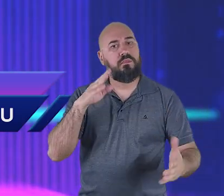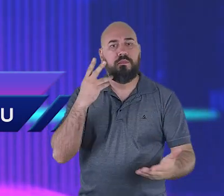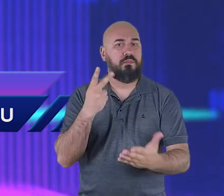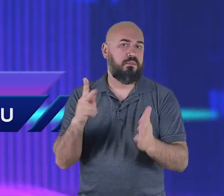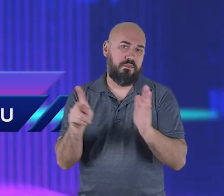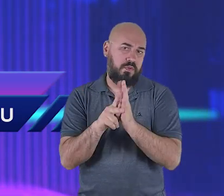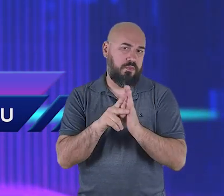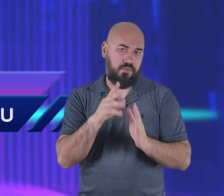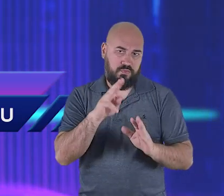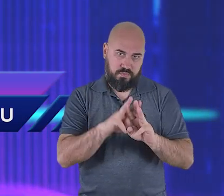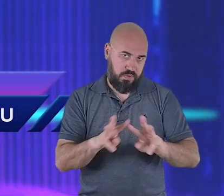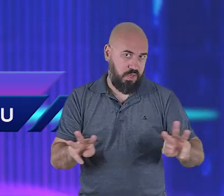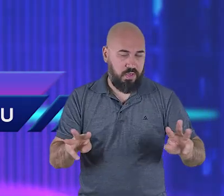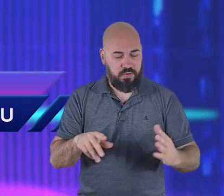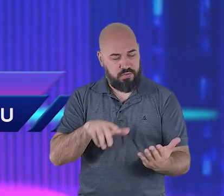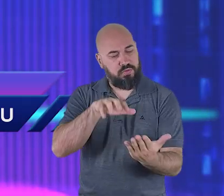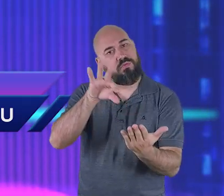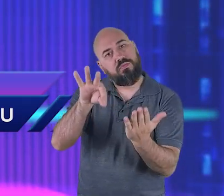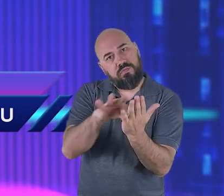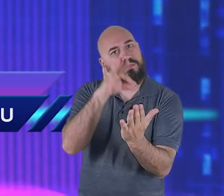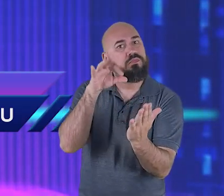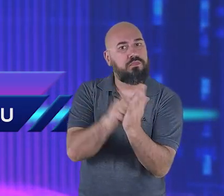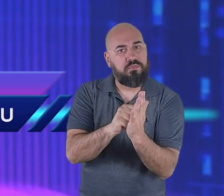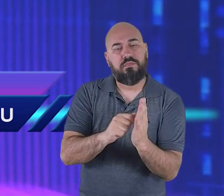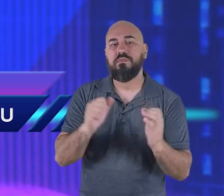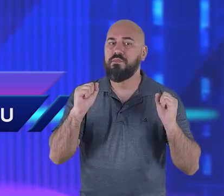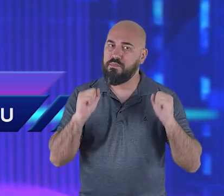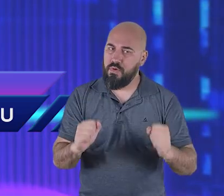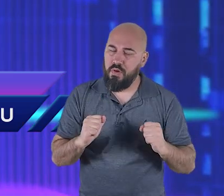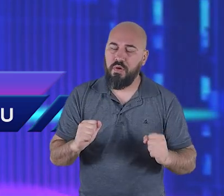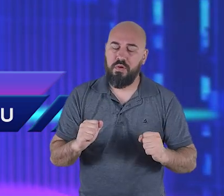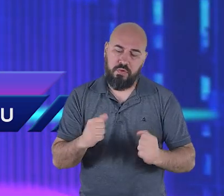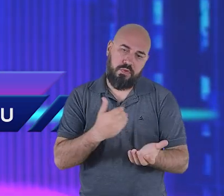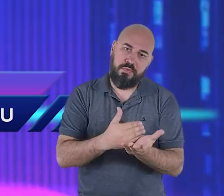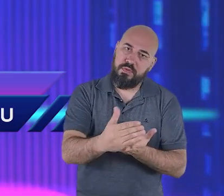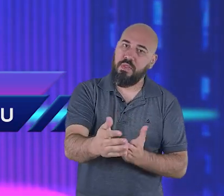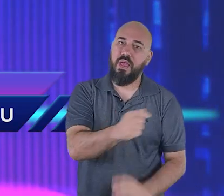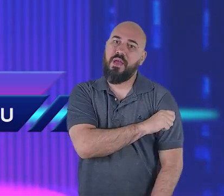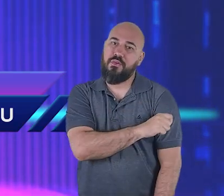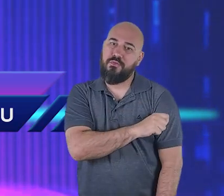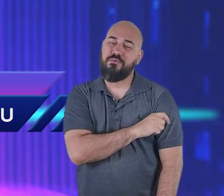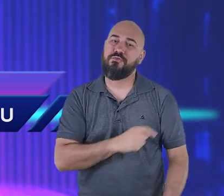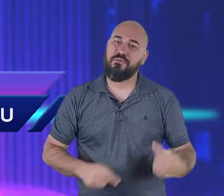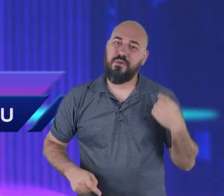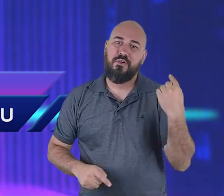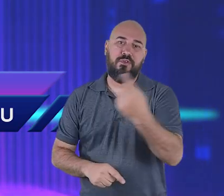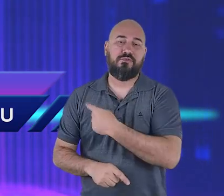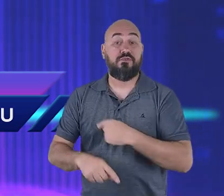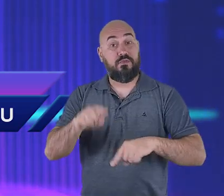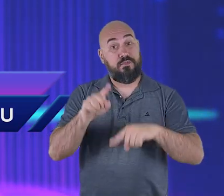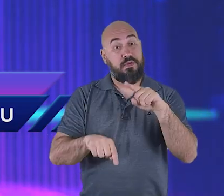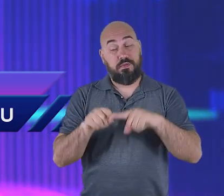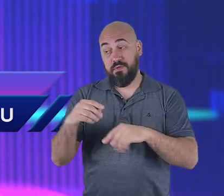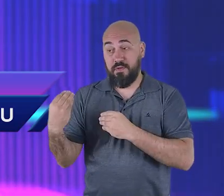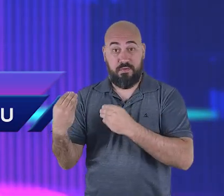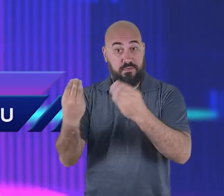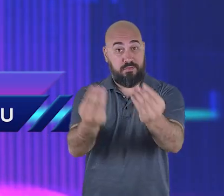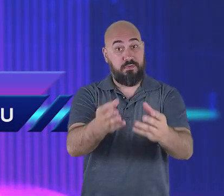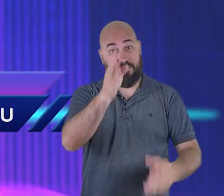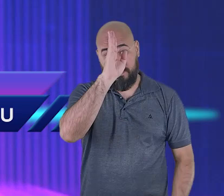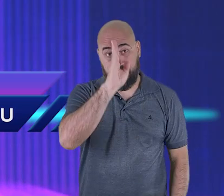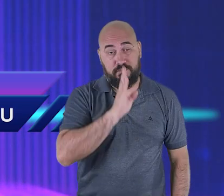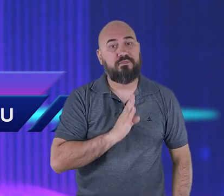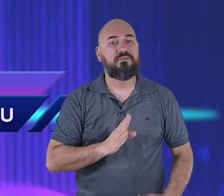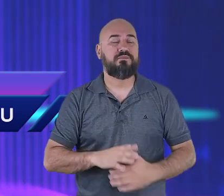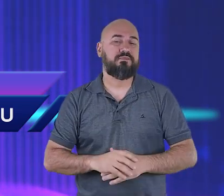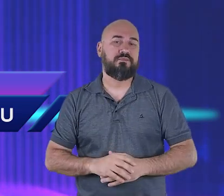levado diretamente para o nosso site. E lá você vai ser aluno da escola bíblica e nós vamos mandar esse material 100%